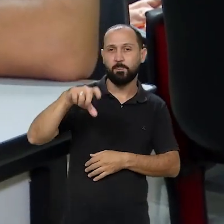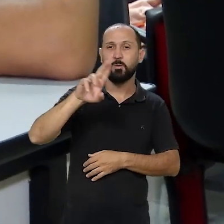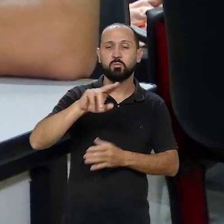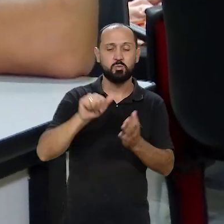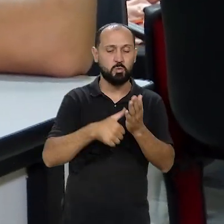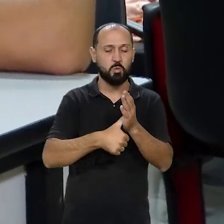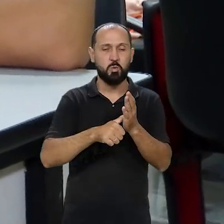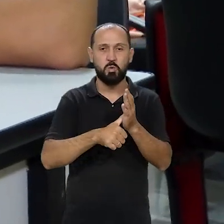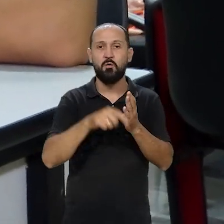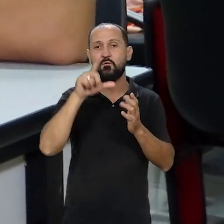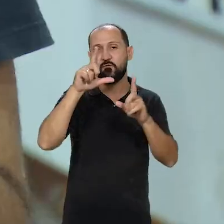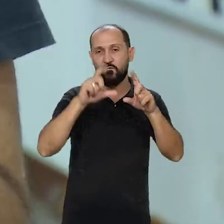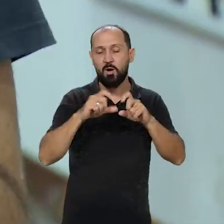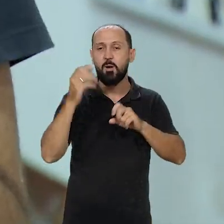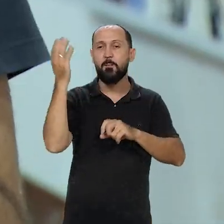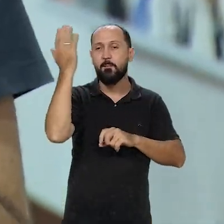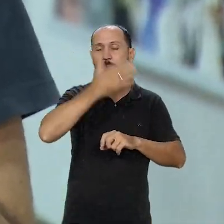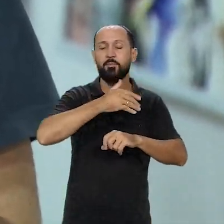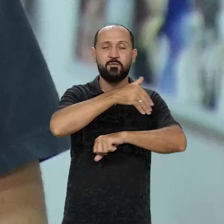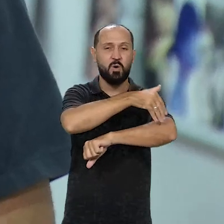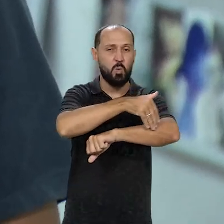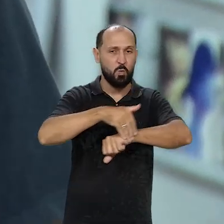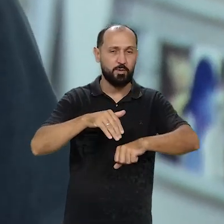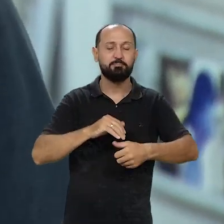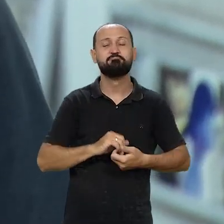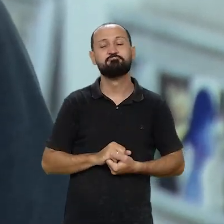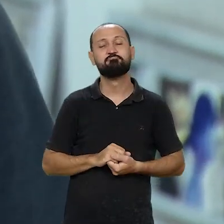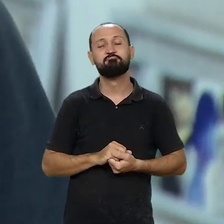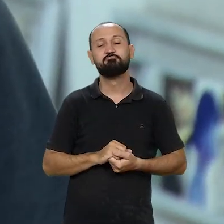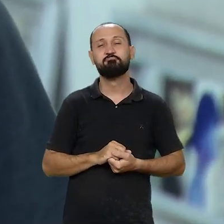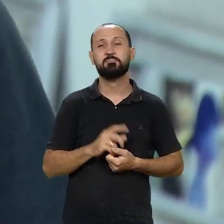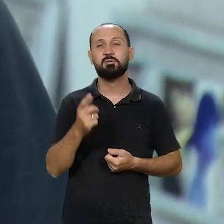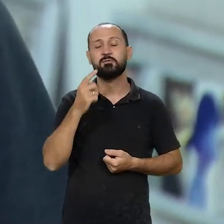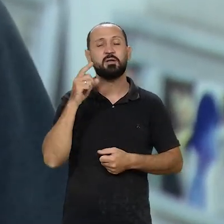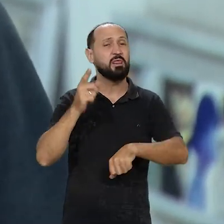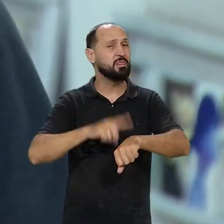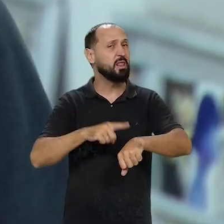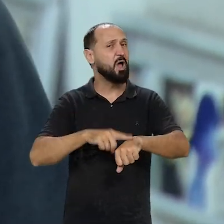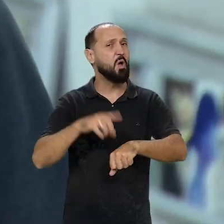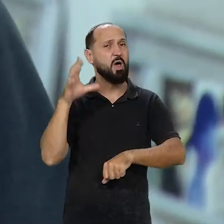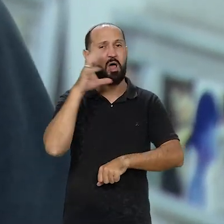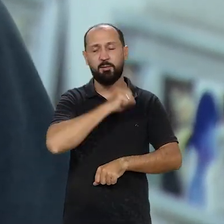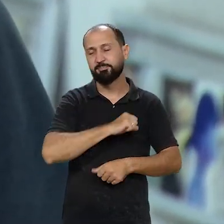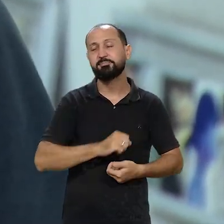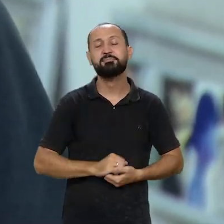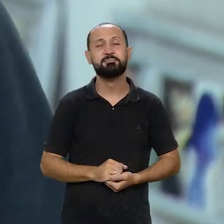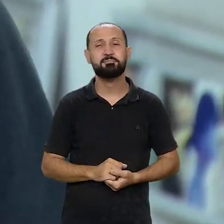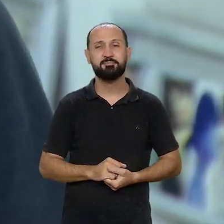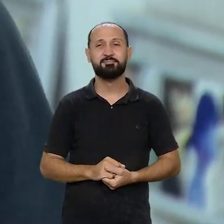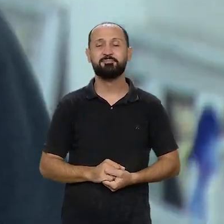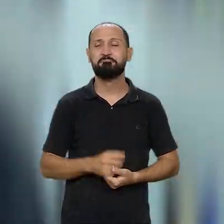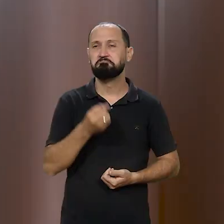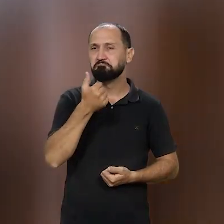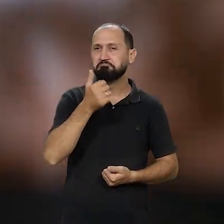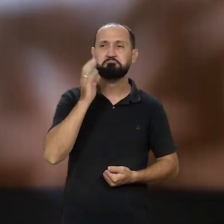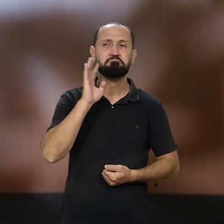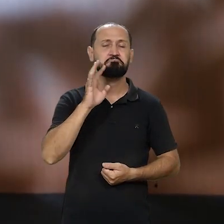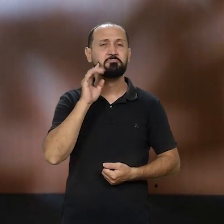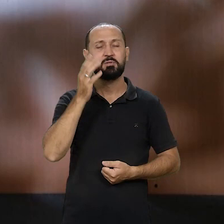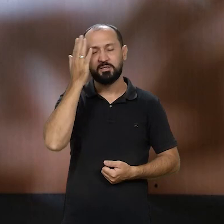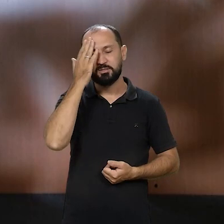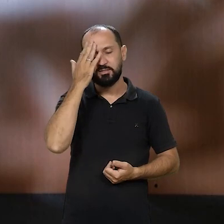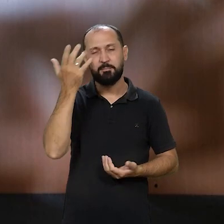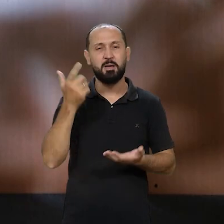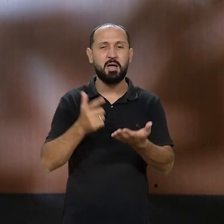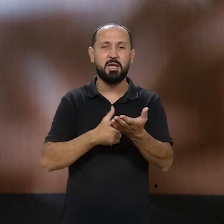carteirinha levando um documento com foto e comprovante de residência. O documento fica pronto na hora. Muito